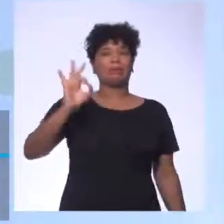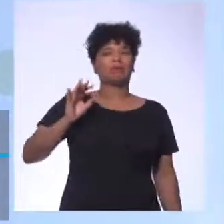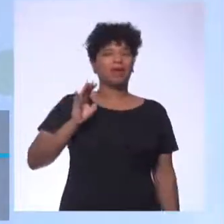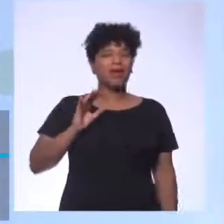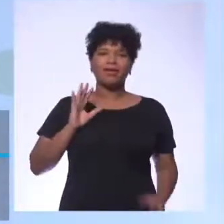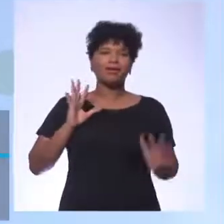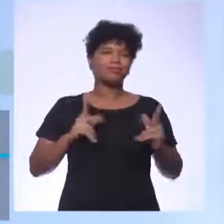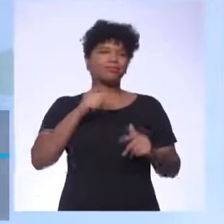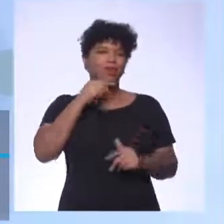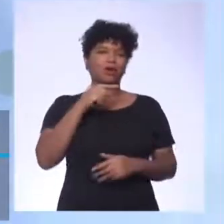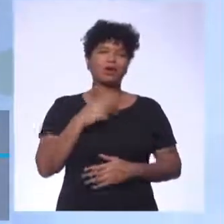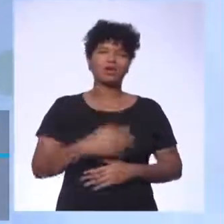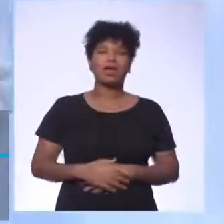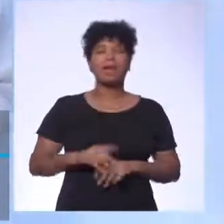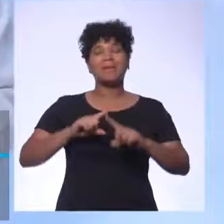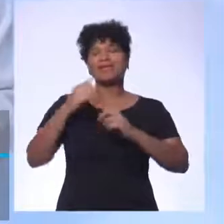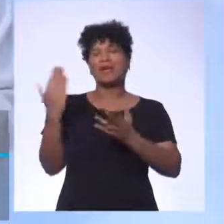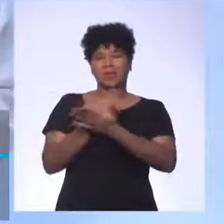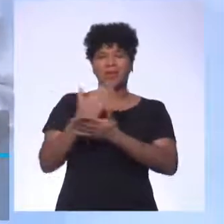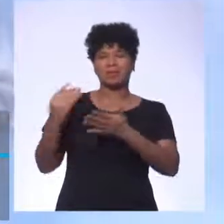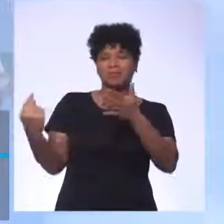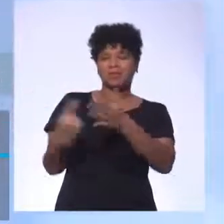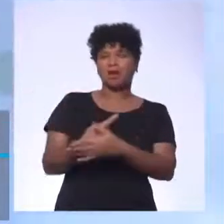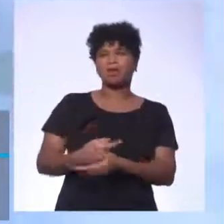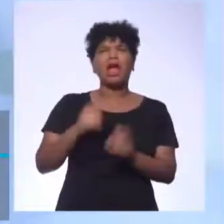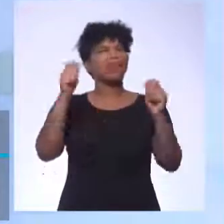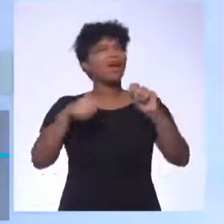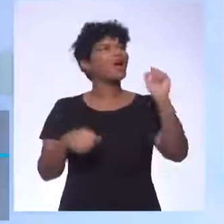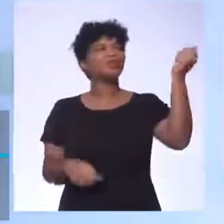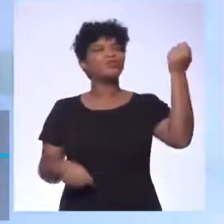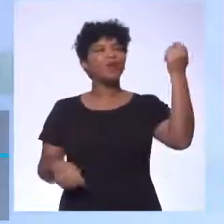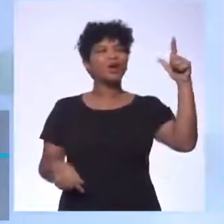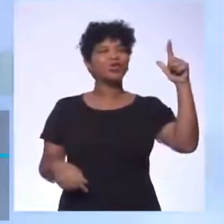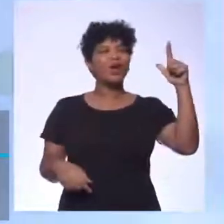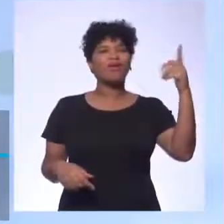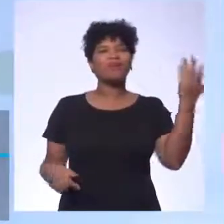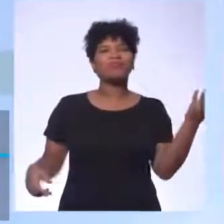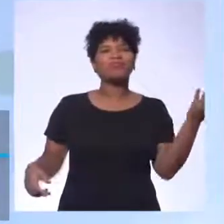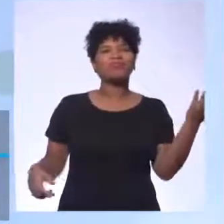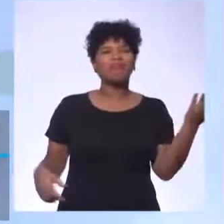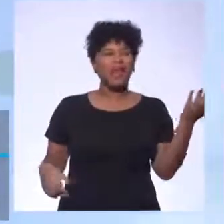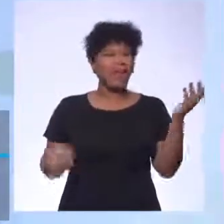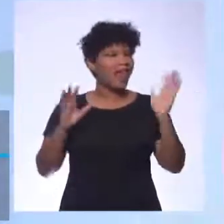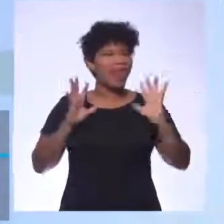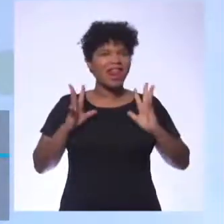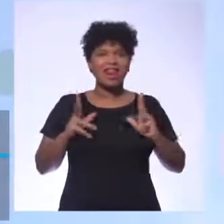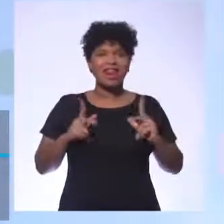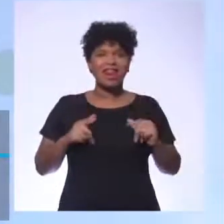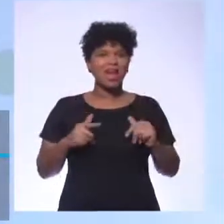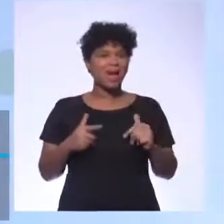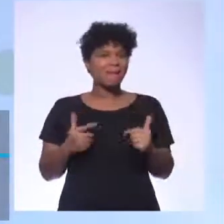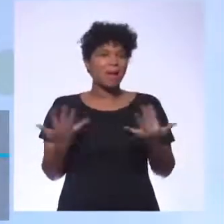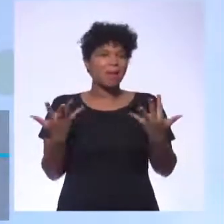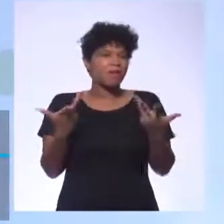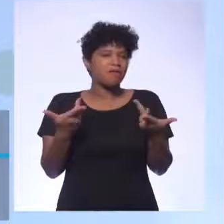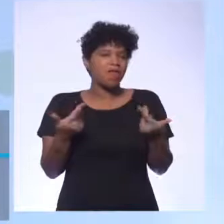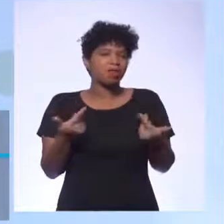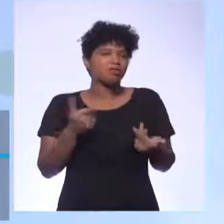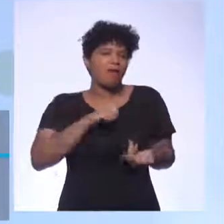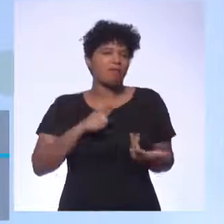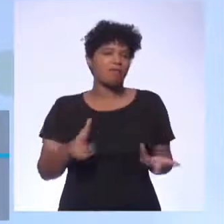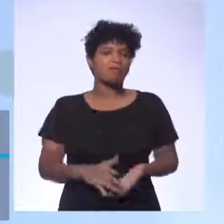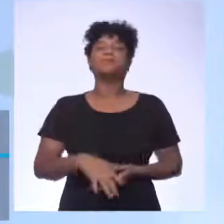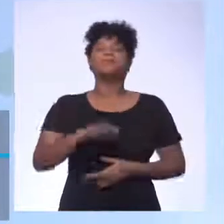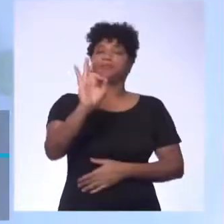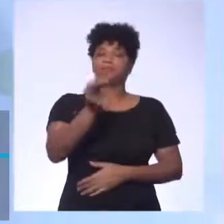pode estar falando assim, professor, mas tem o sol, que é uma fonte de energia aí que é limpíssima. E é verdade, o